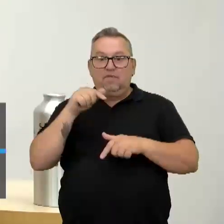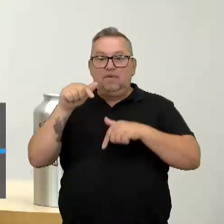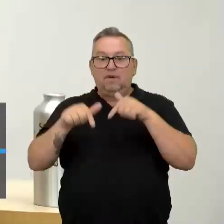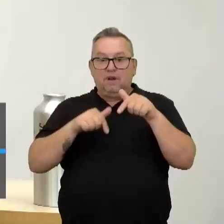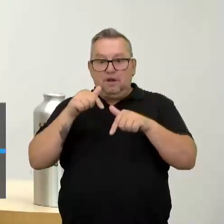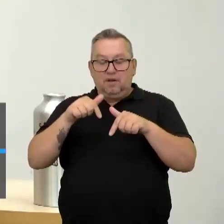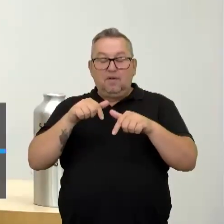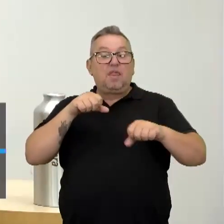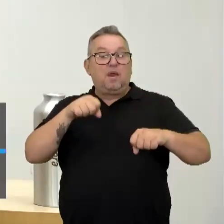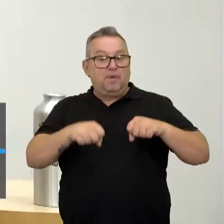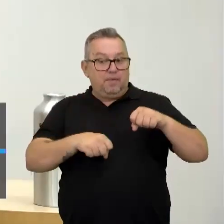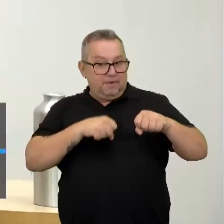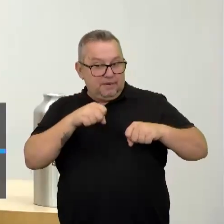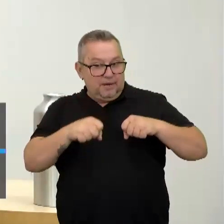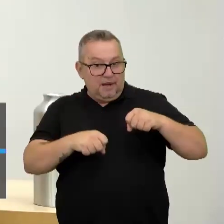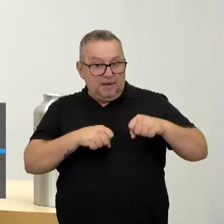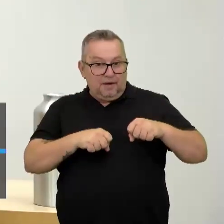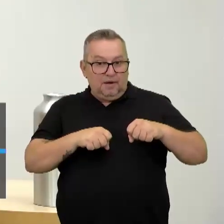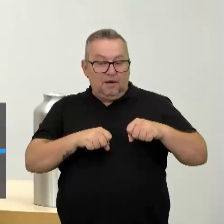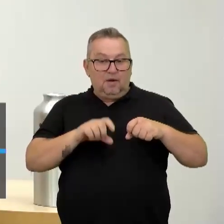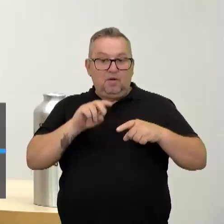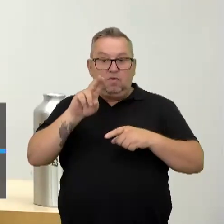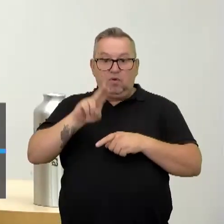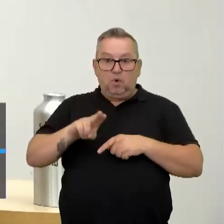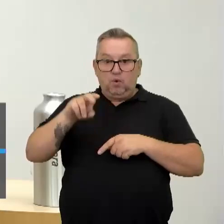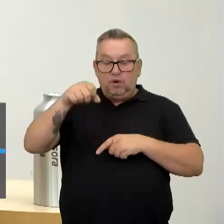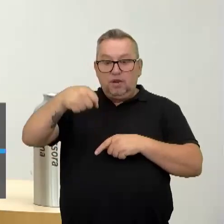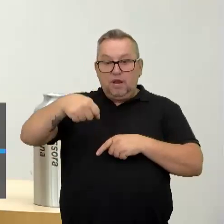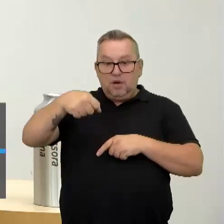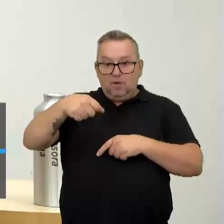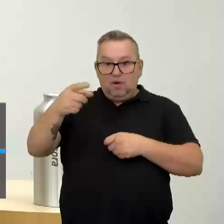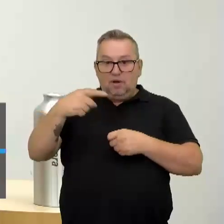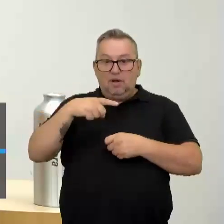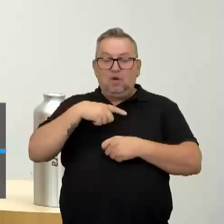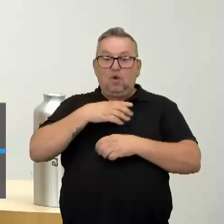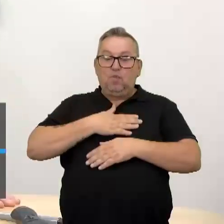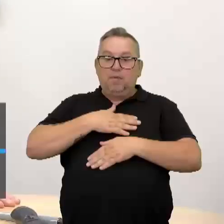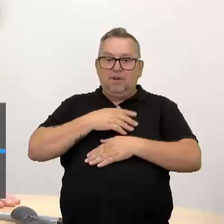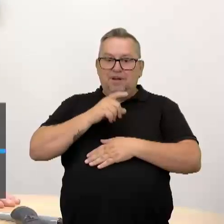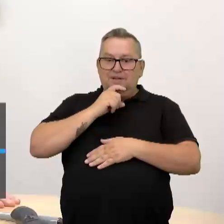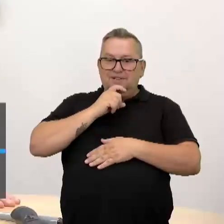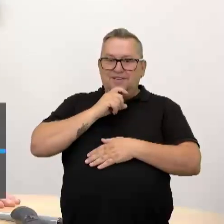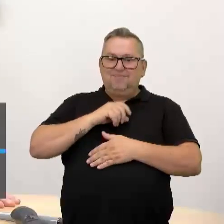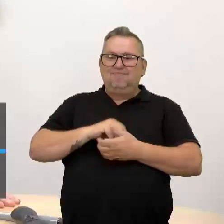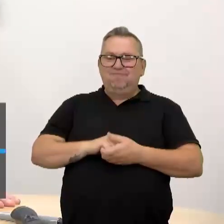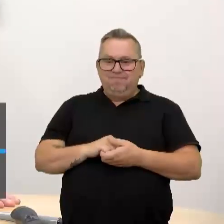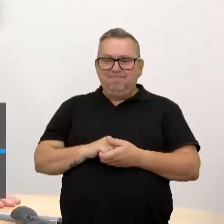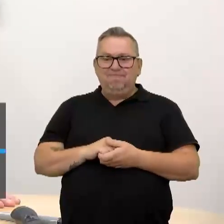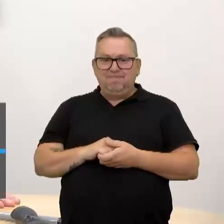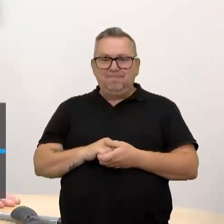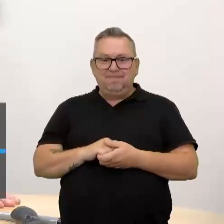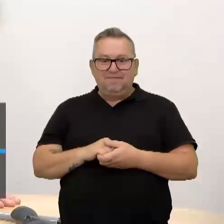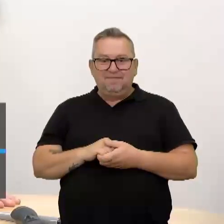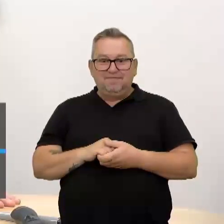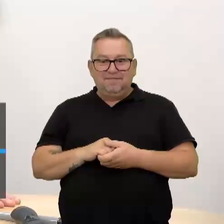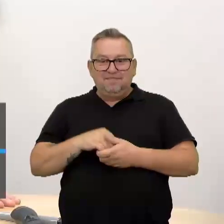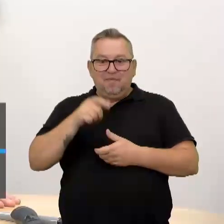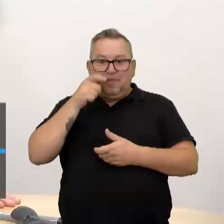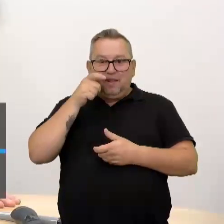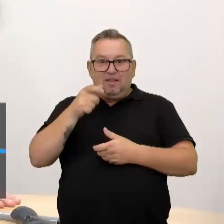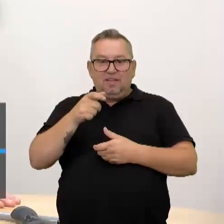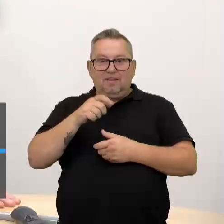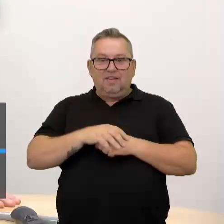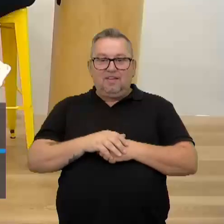de bicicleta. Sim. Que ele só usa sacola retornável e toma banho gelado. Toma banho gelado? Nossa, olha só que interessante,